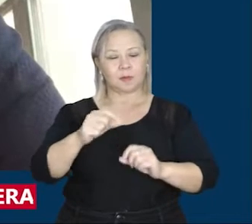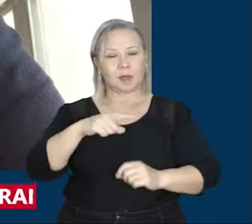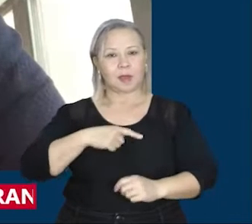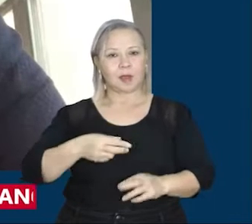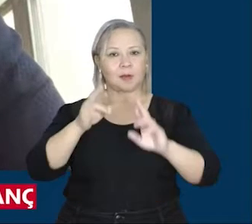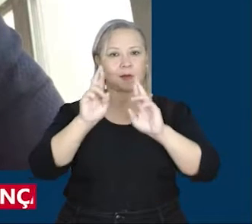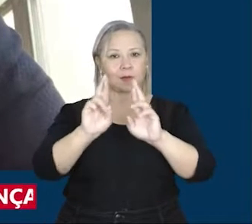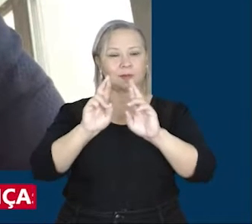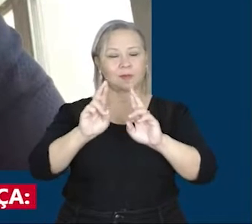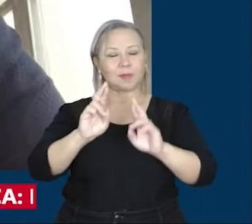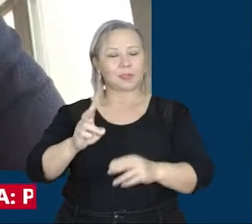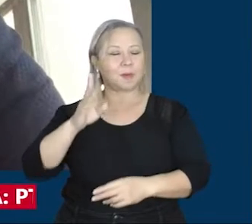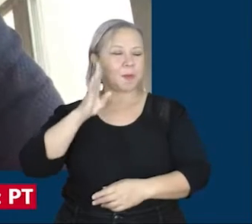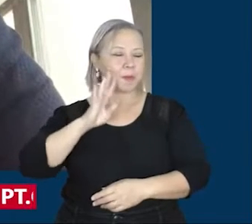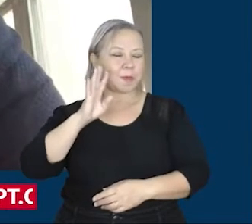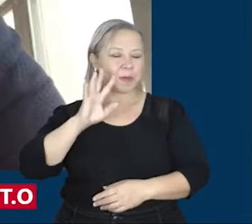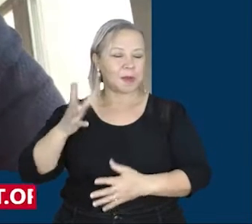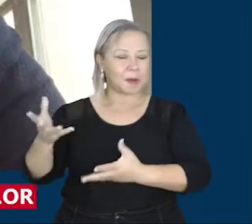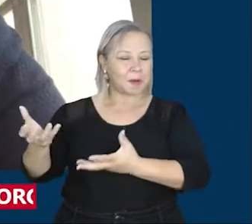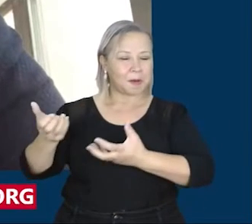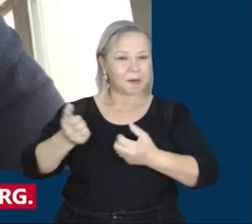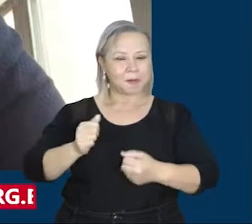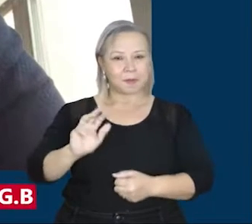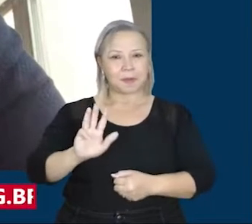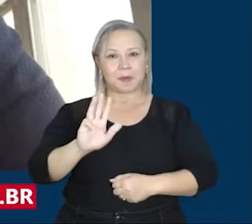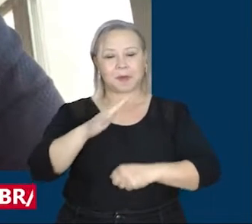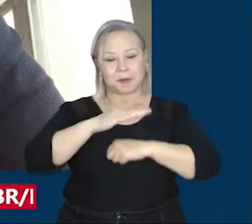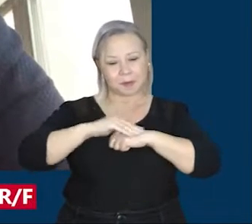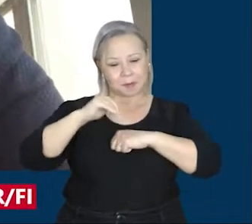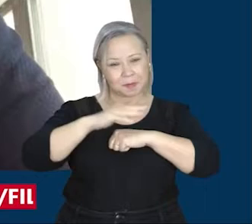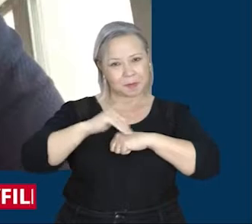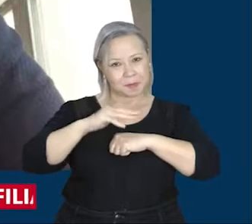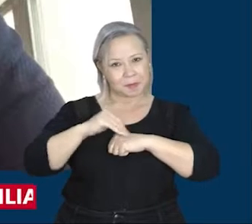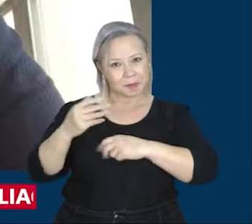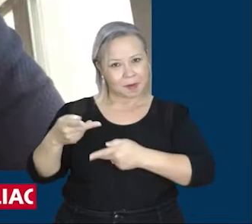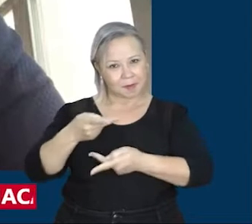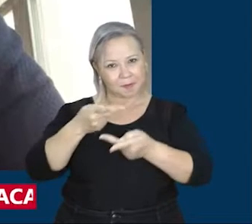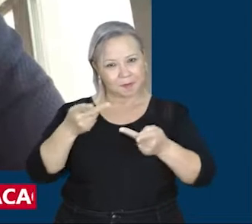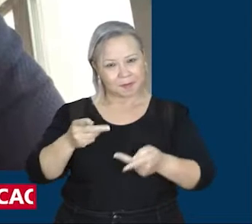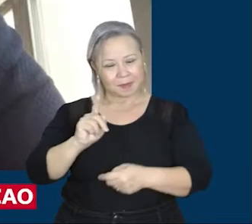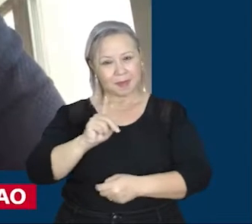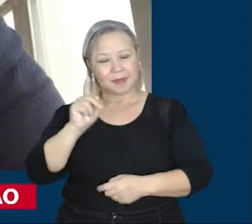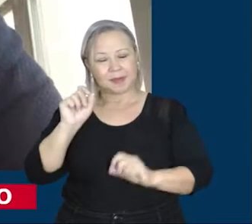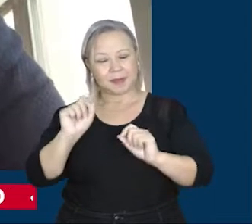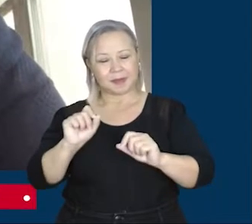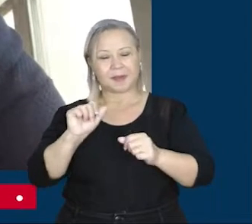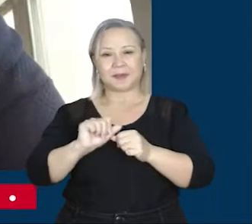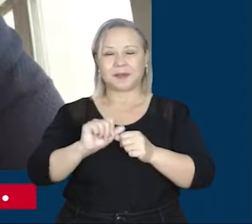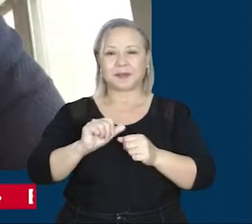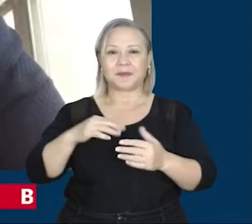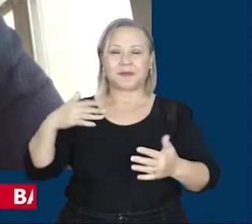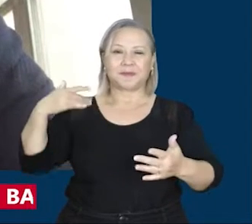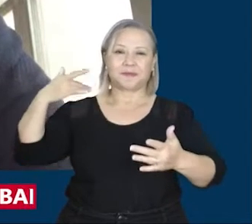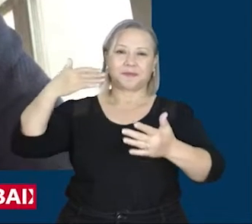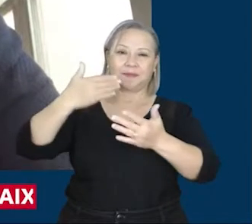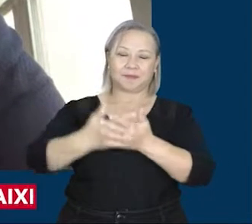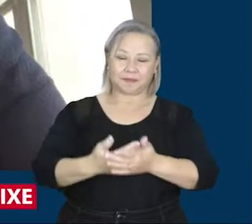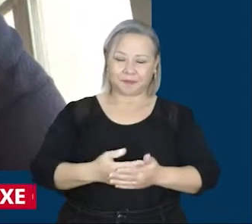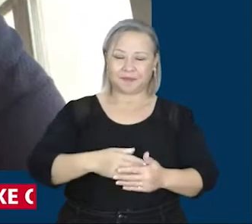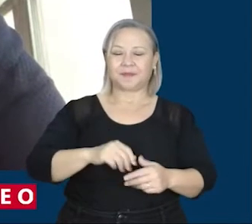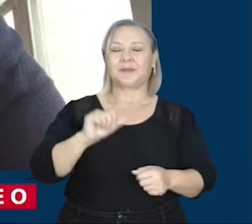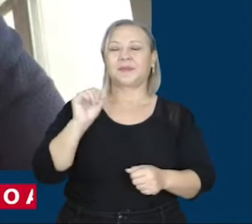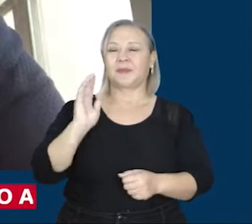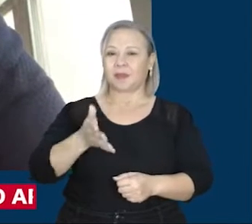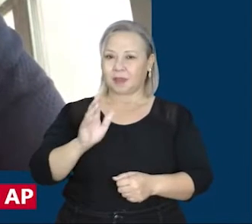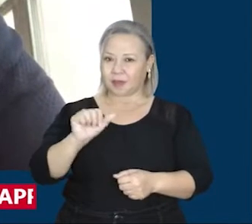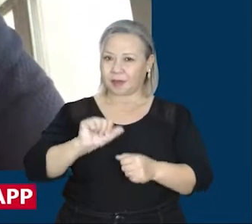Lula ao Estado. Vamos recebê-lo com muito carinho e é assim que a gente tem feito ao longo do tempo. Ele já fez várias viagens, inclusive